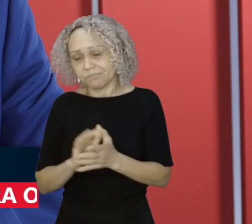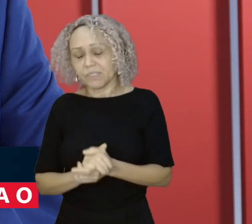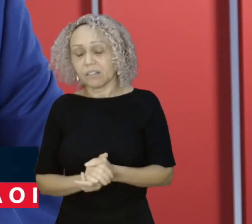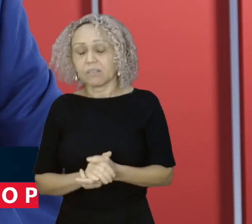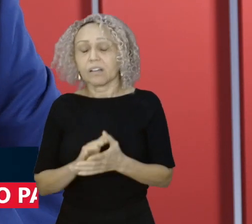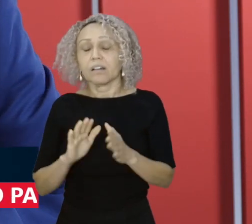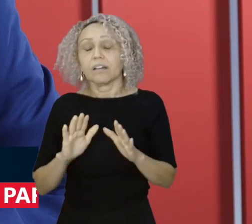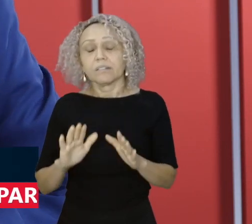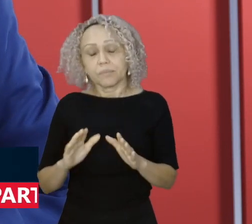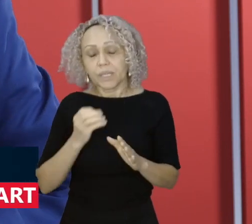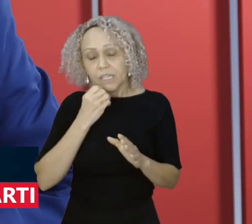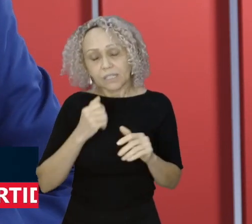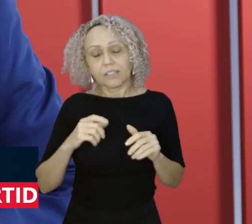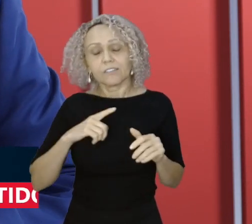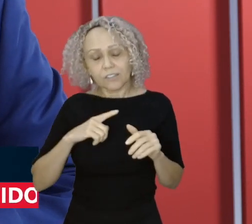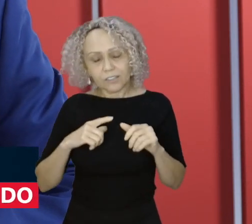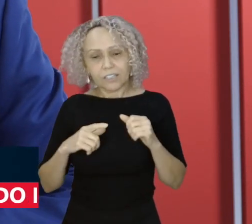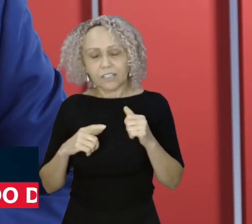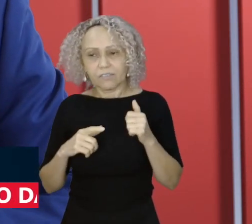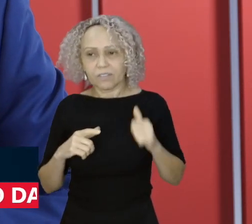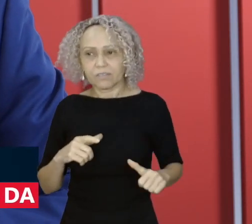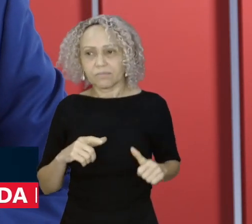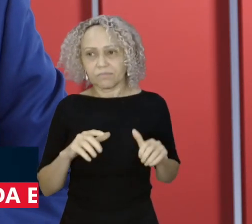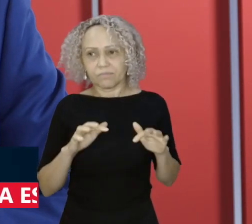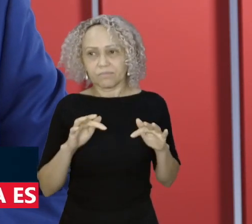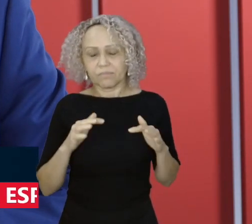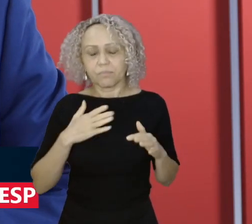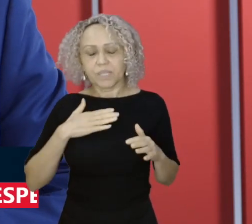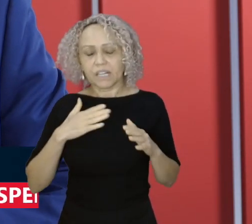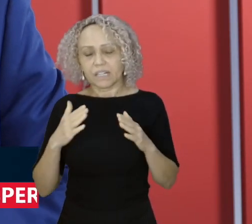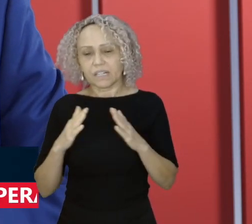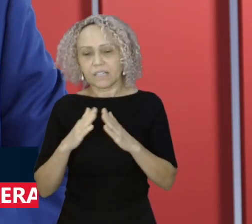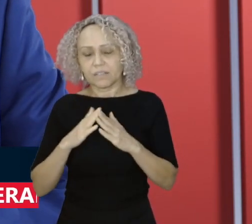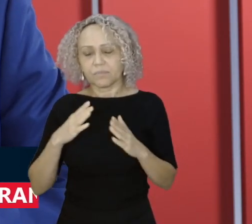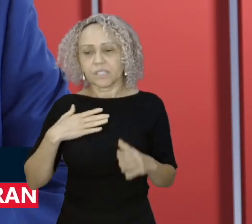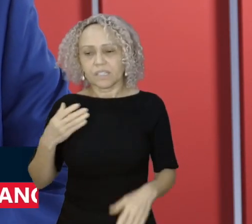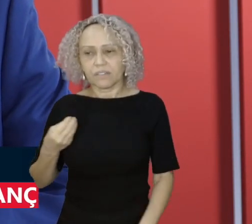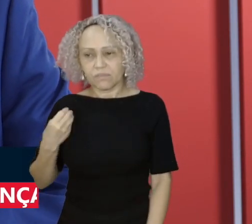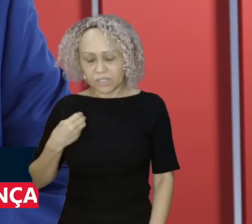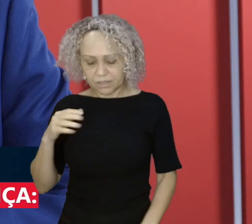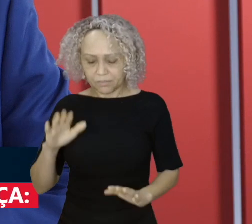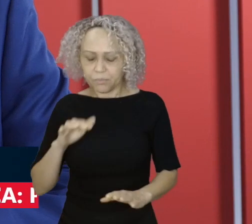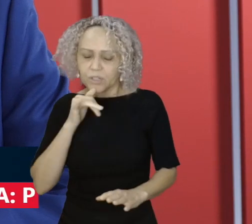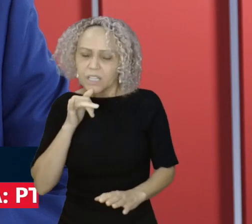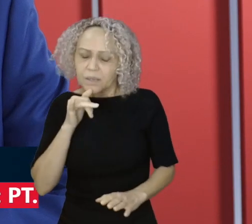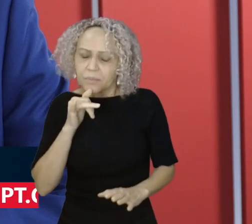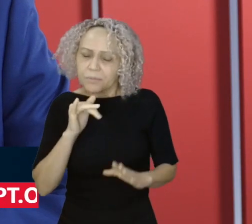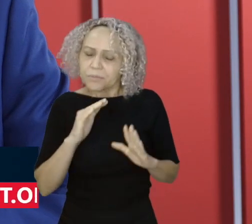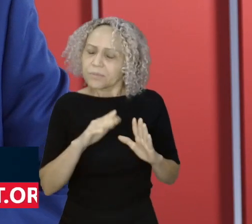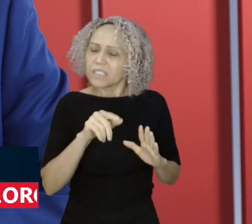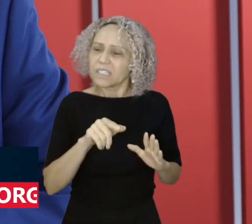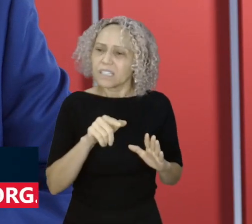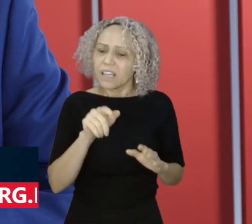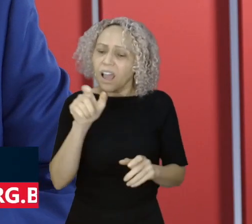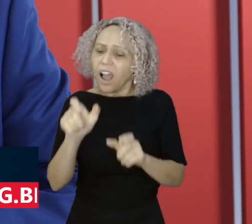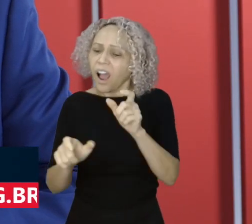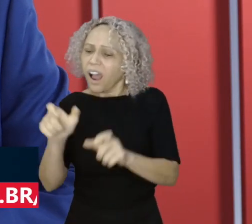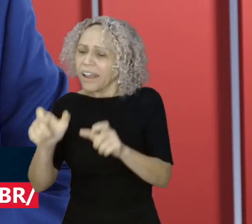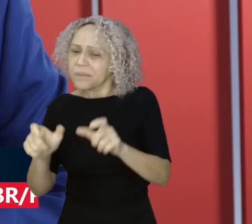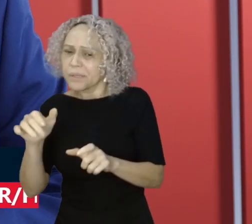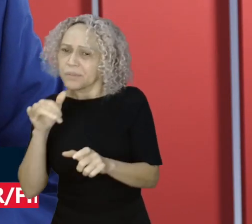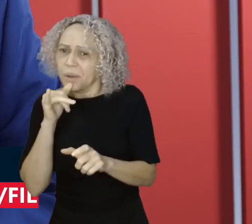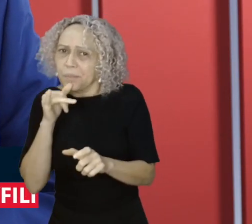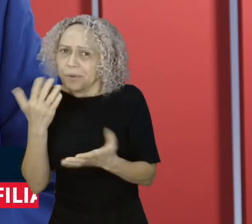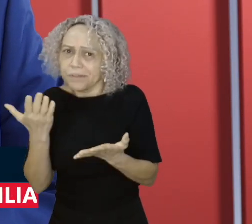participavam do programa Minha Casa Minha Vida, quando tinha que pagar as prestações, por mínimas que fossem, tiravam do